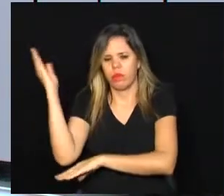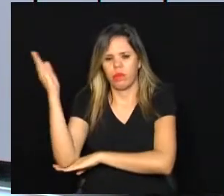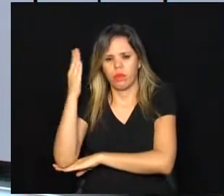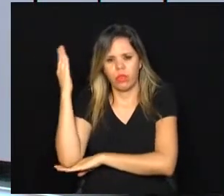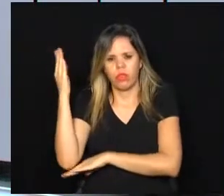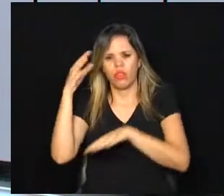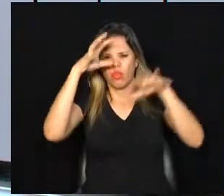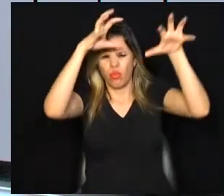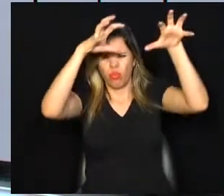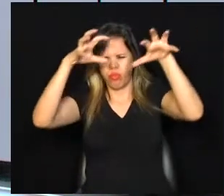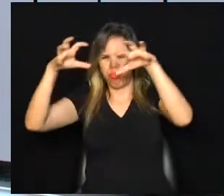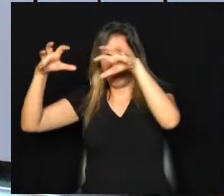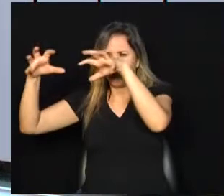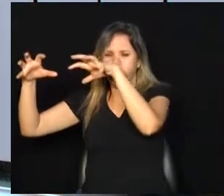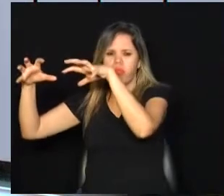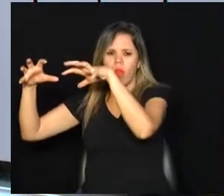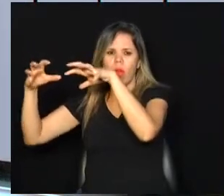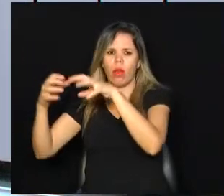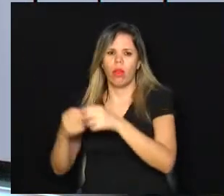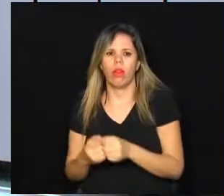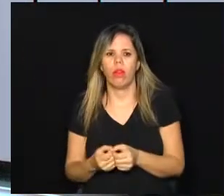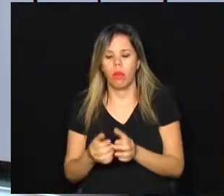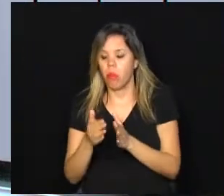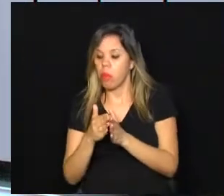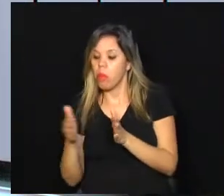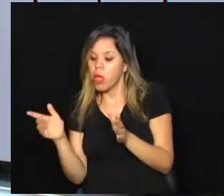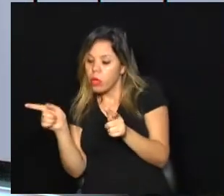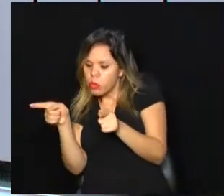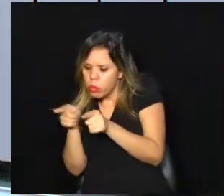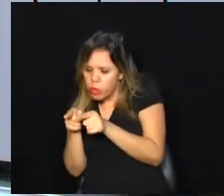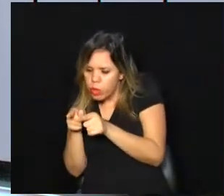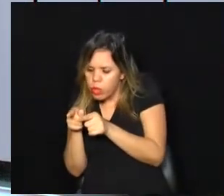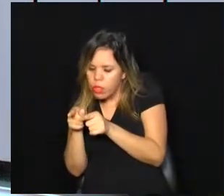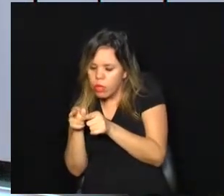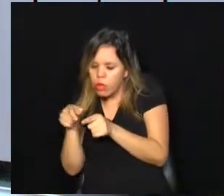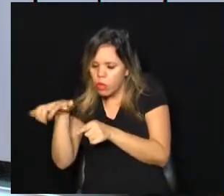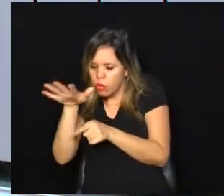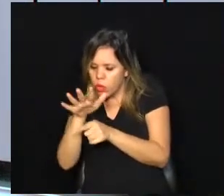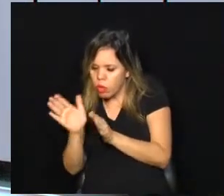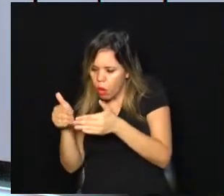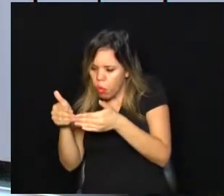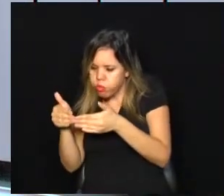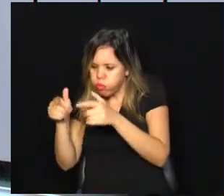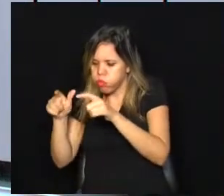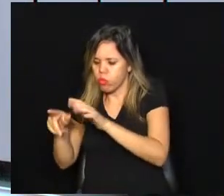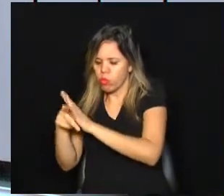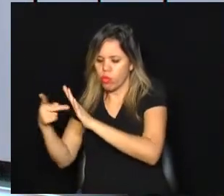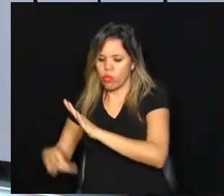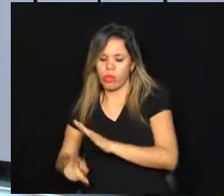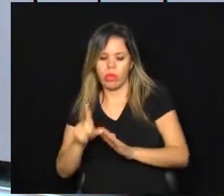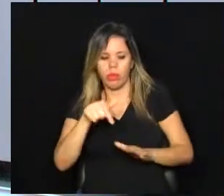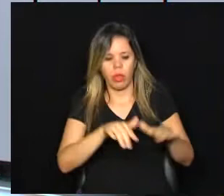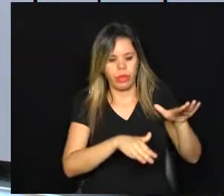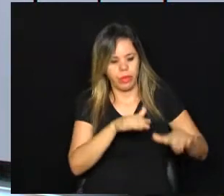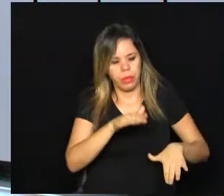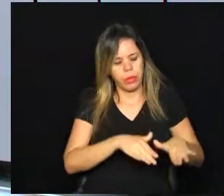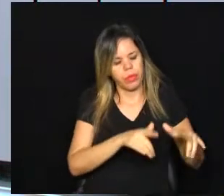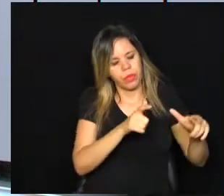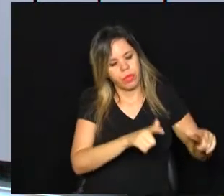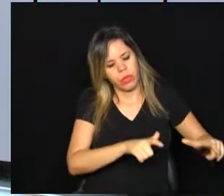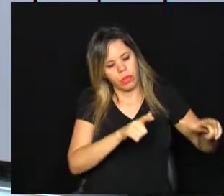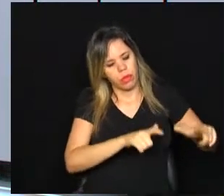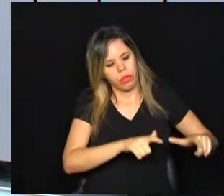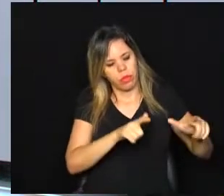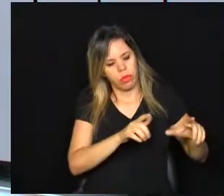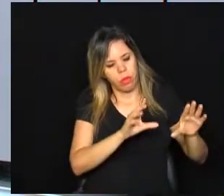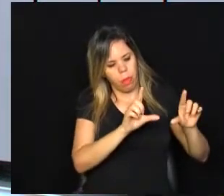chove demais, às vezes num período muito pequeno, numa área concentrada, e às vezes você fica com um